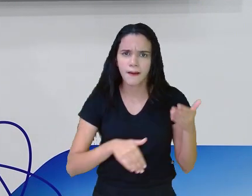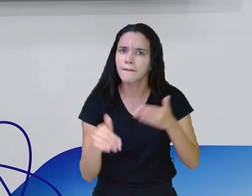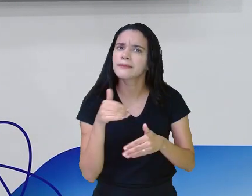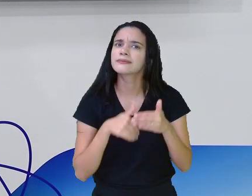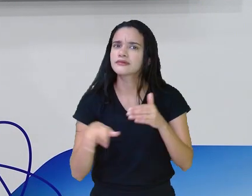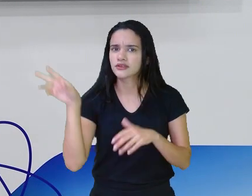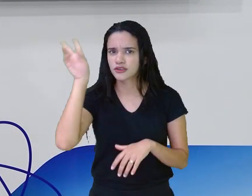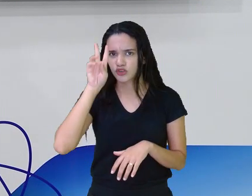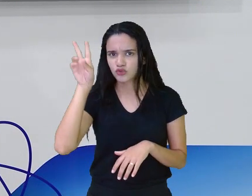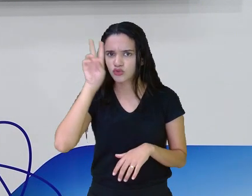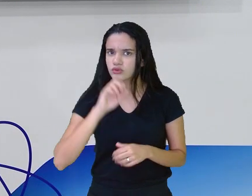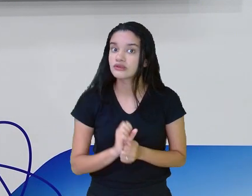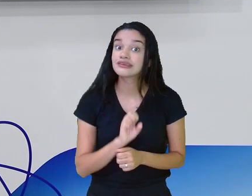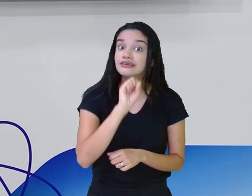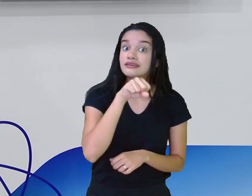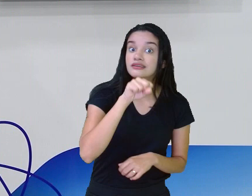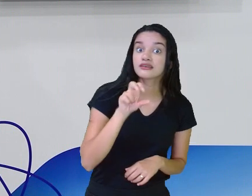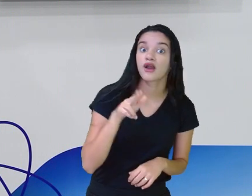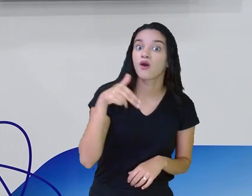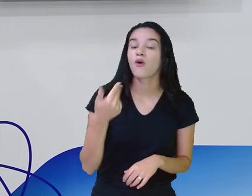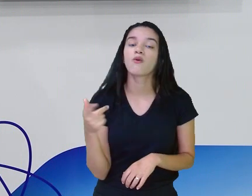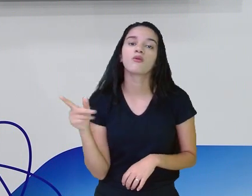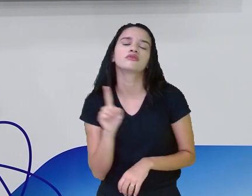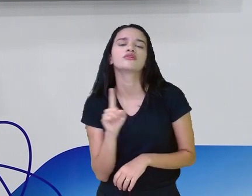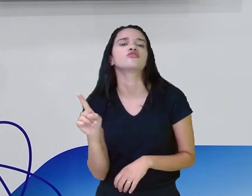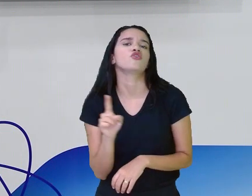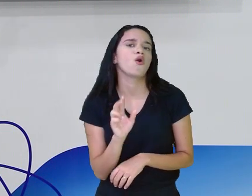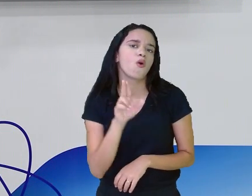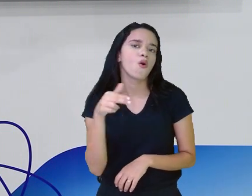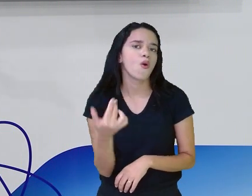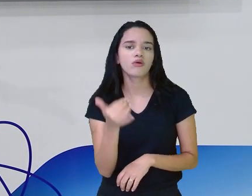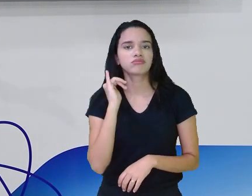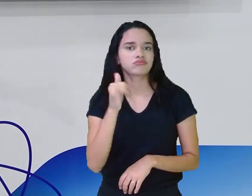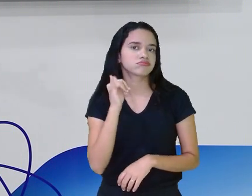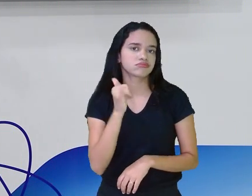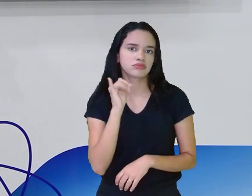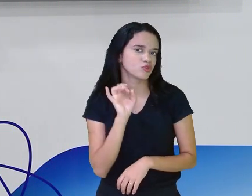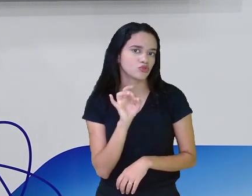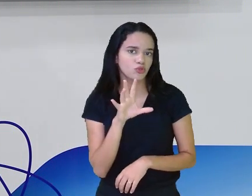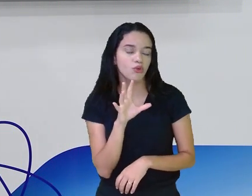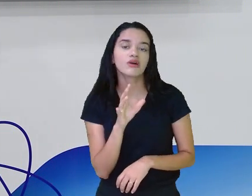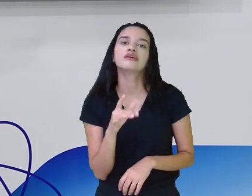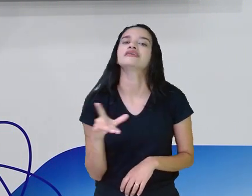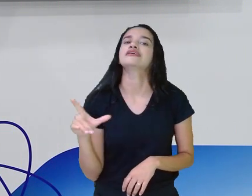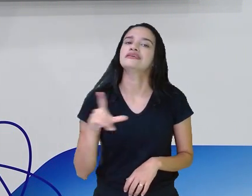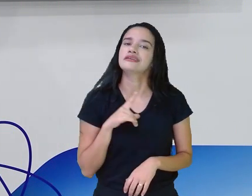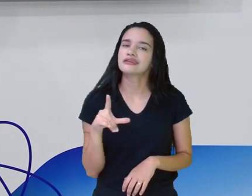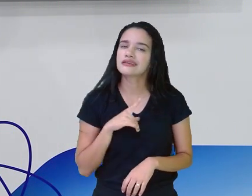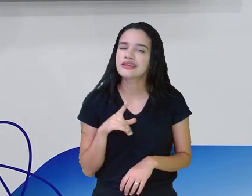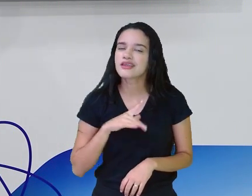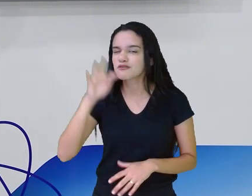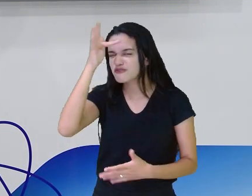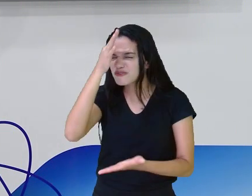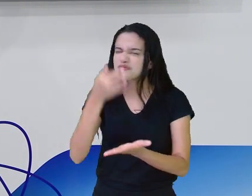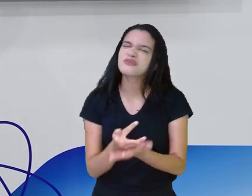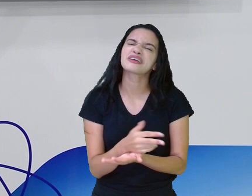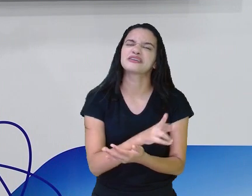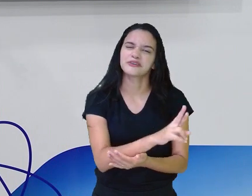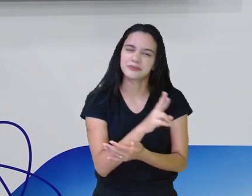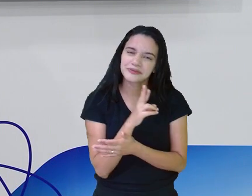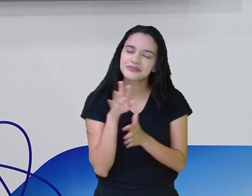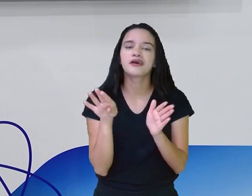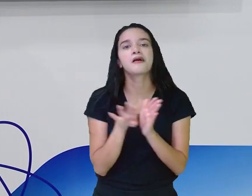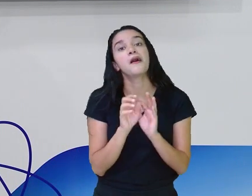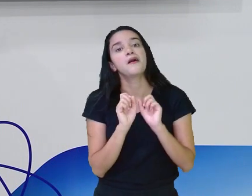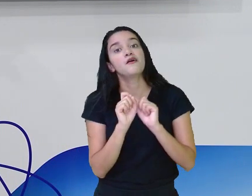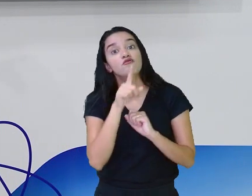da história? Sim ou não? Ou ele apenas está contando? Ainda tenho fé que vai chegar a resposta. Possa